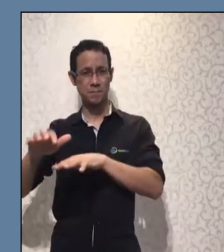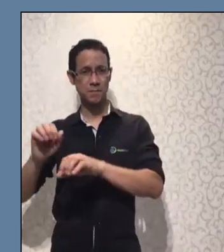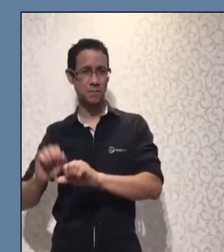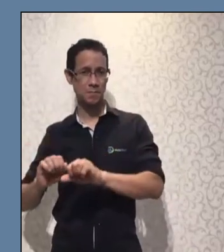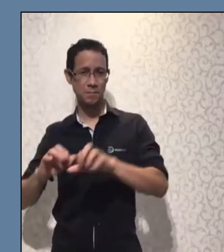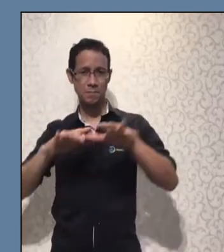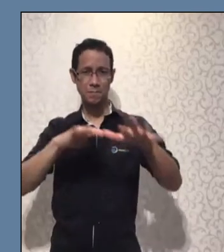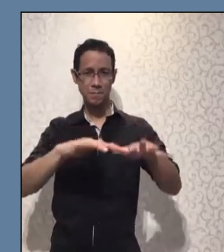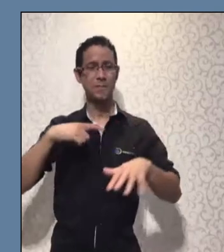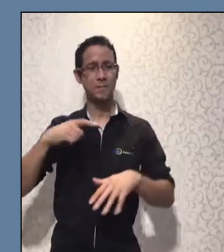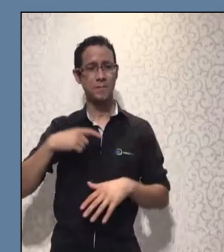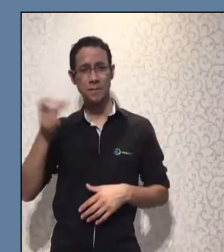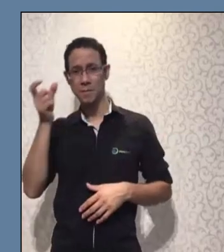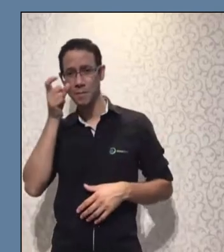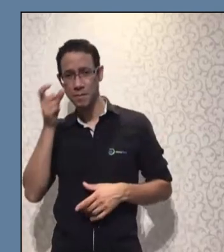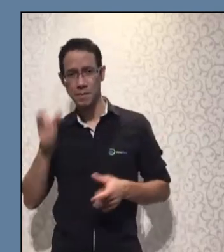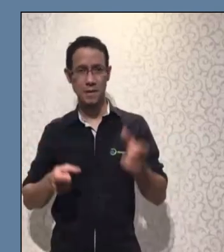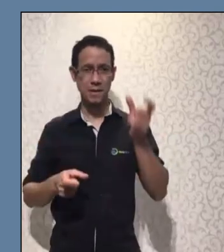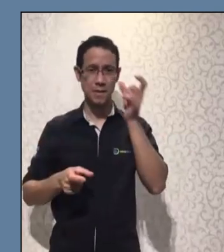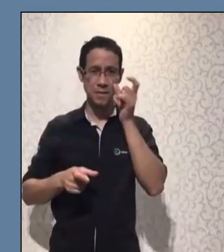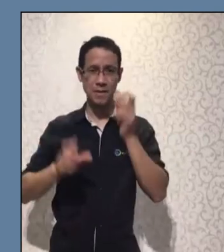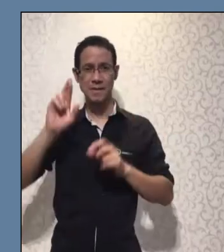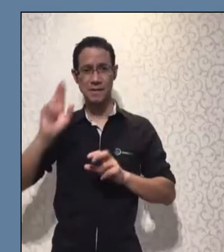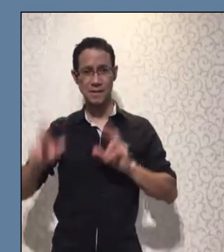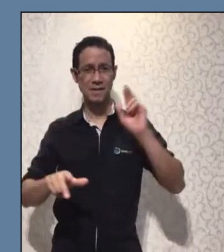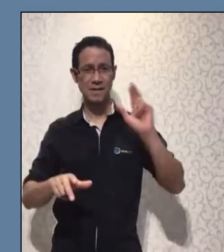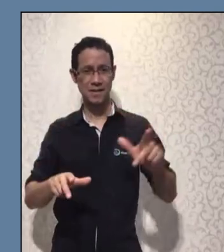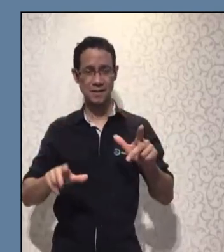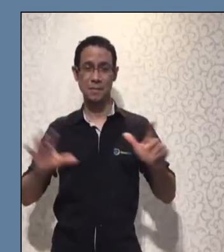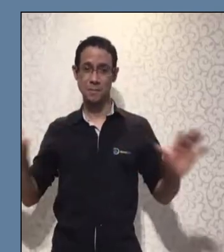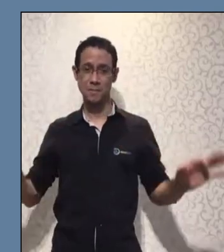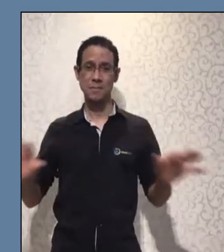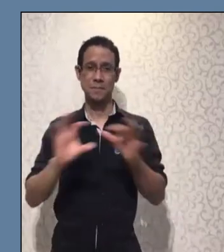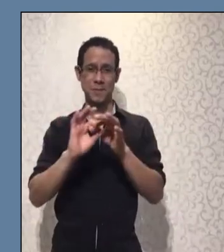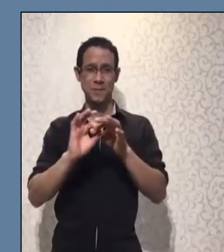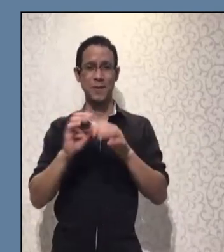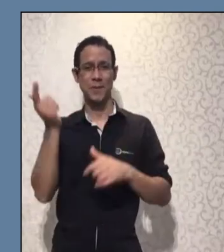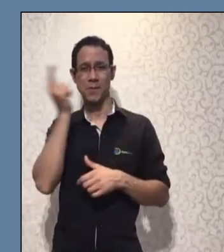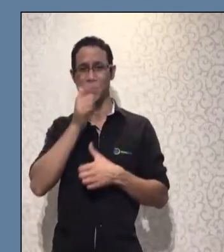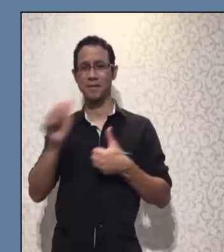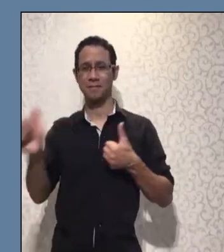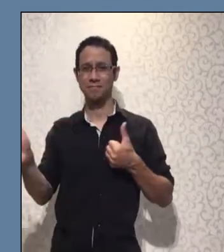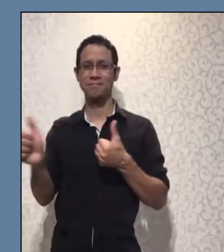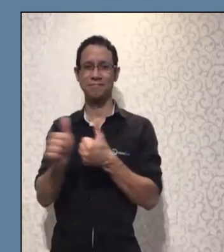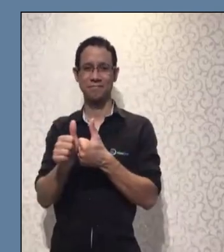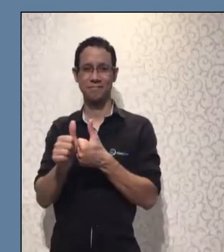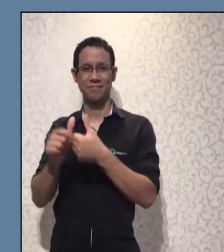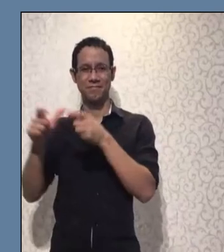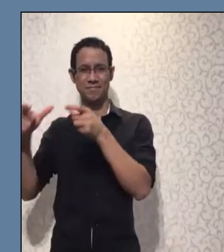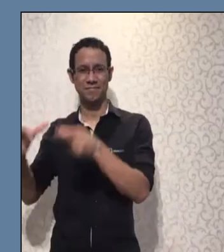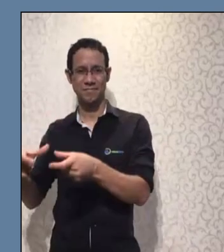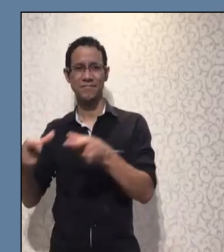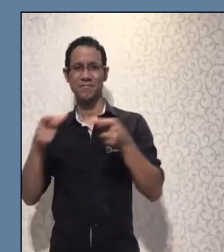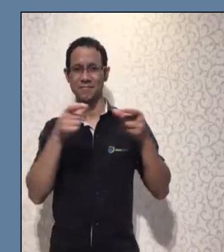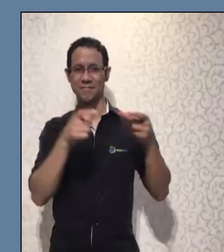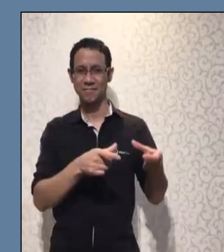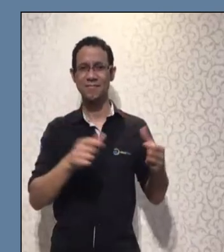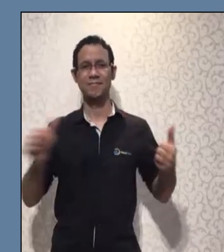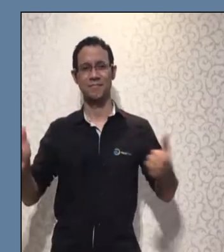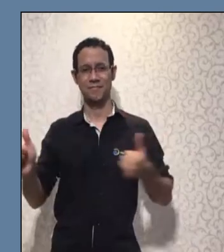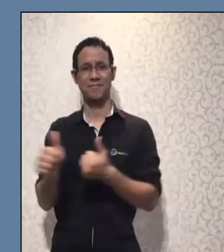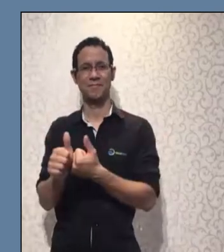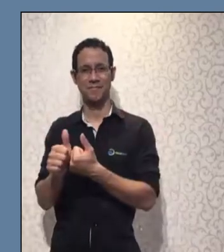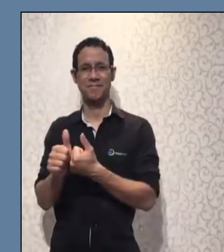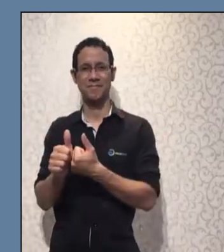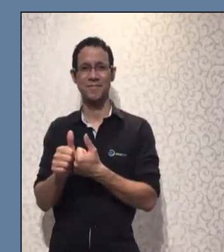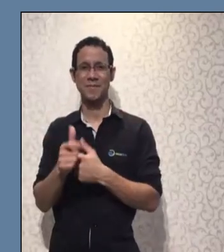como instituições separadas. Eu acho que nessa união a gente aproximou, né, um território quase uma utopia que foi